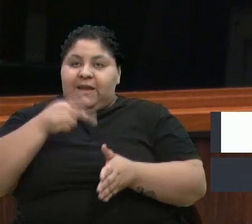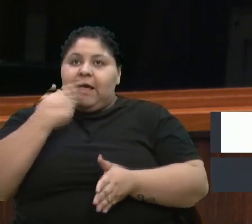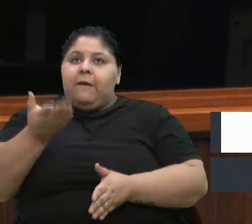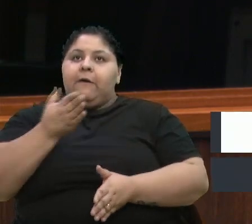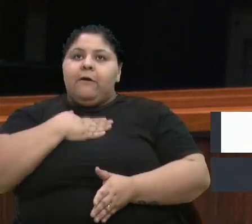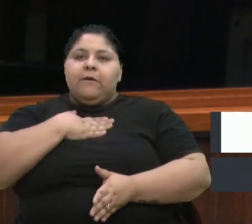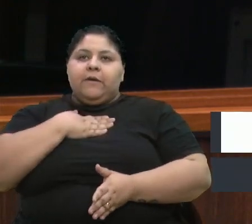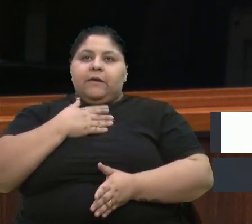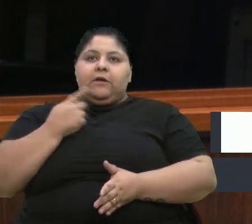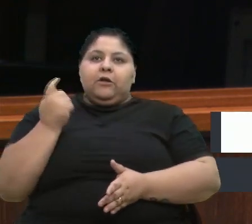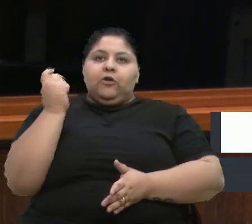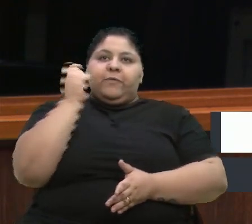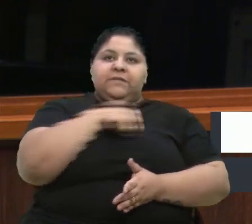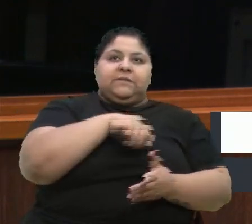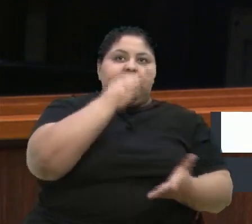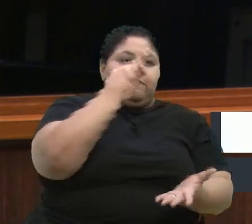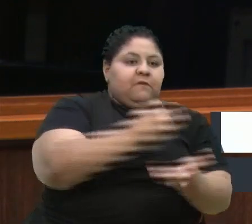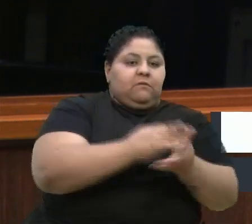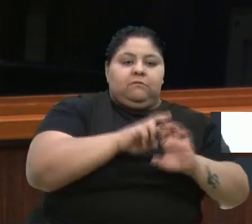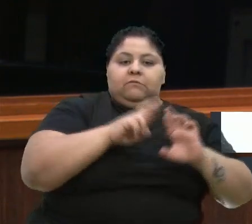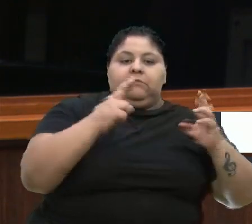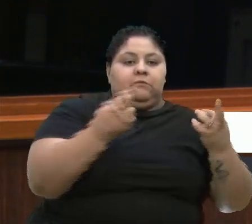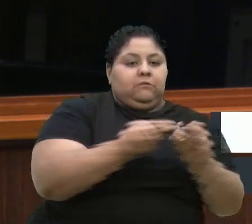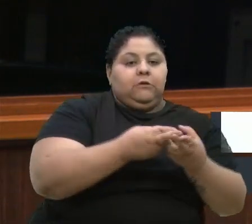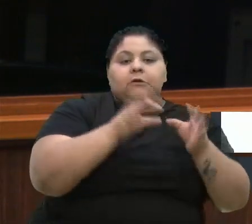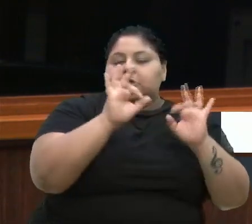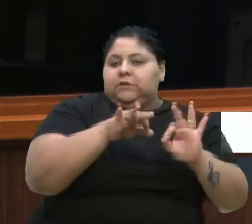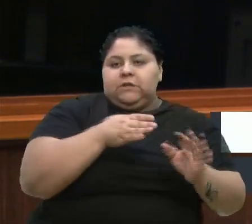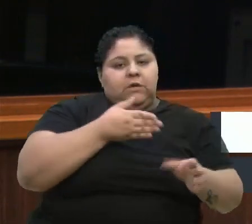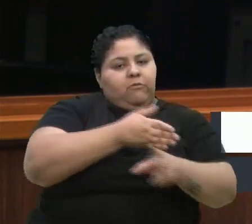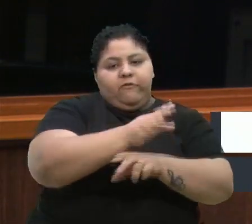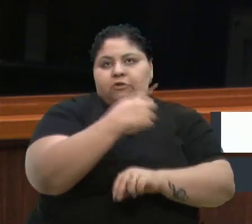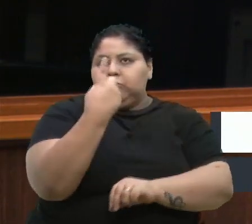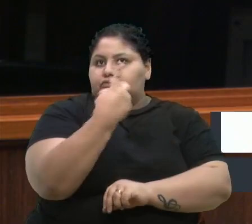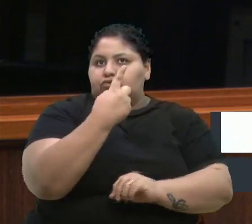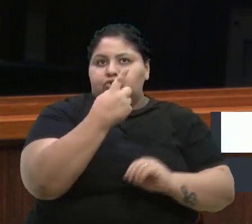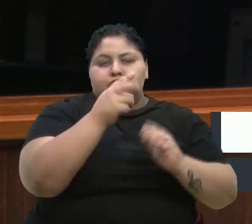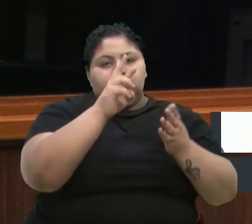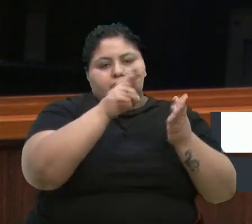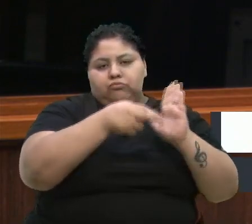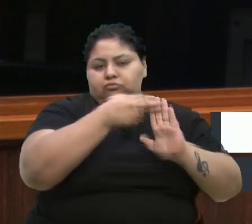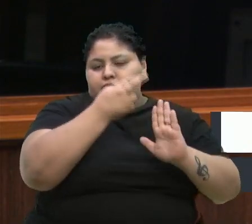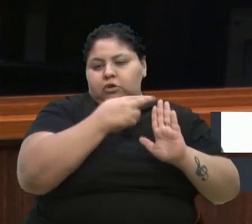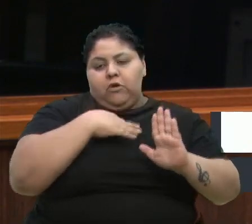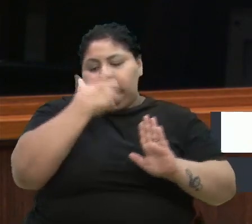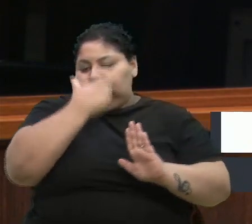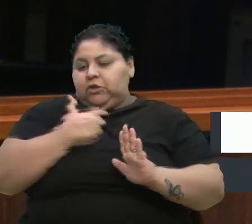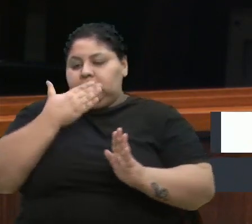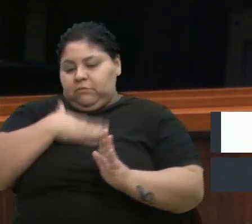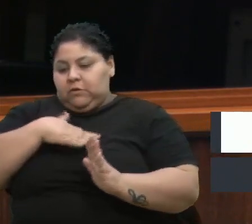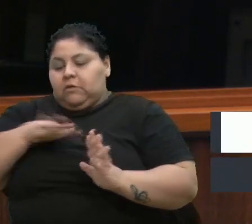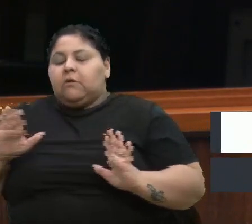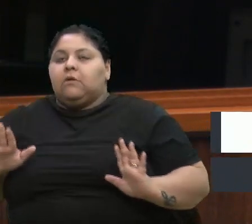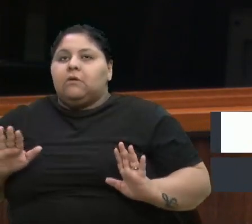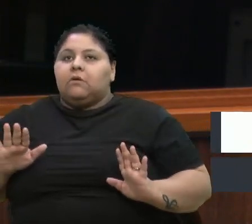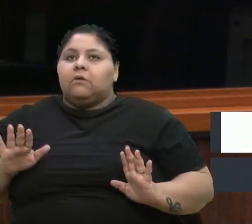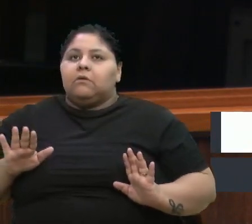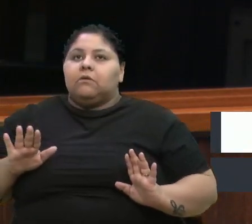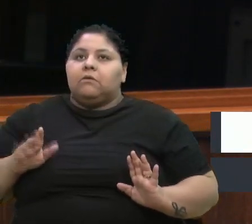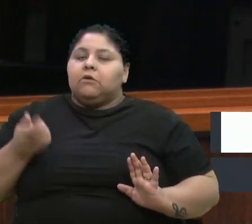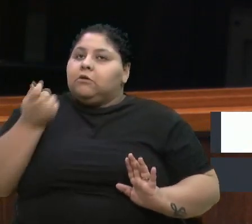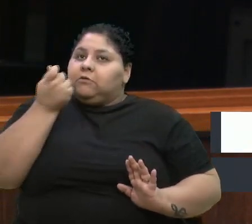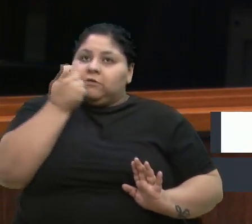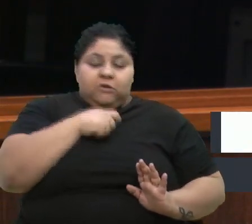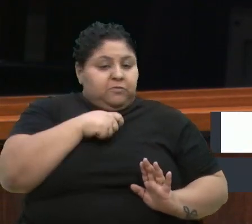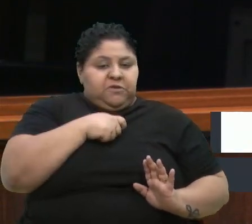ausentar daquela reunião, que realmente era a aprovação de um requerimento, eu achei que era uma coisa tranquila. Então, eu não precisaria